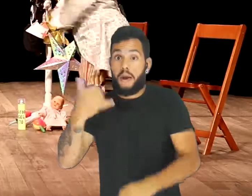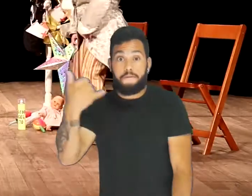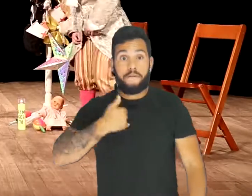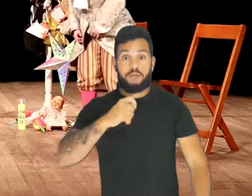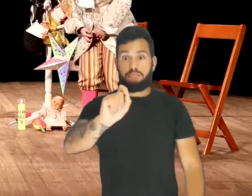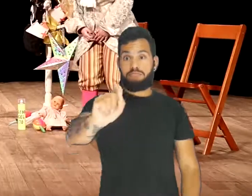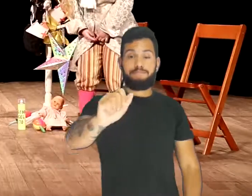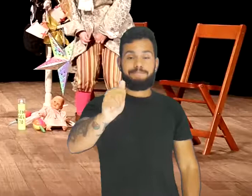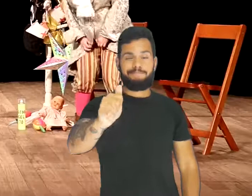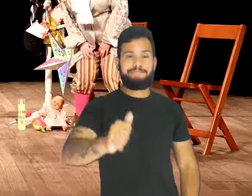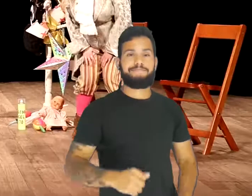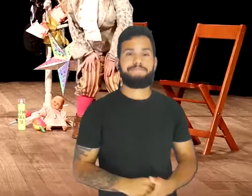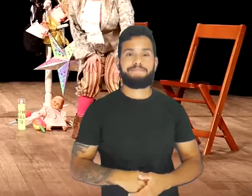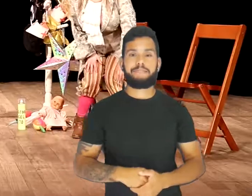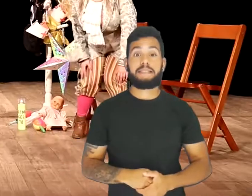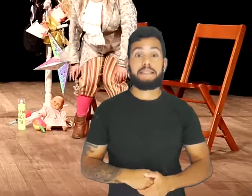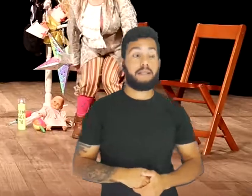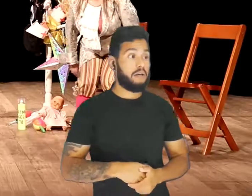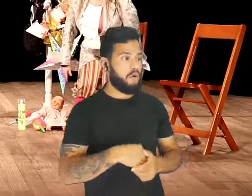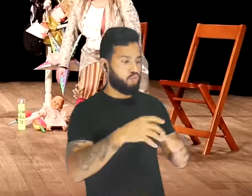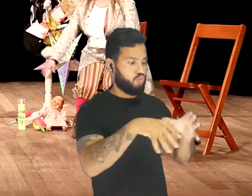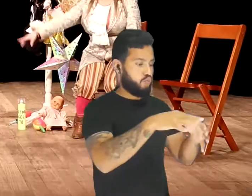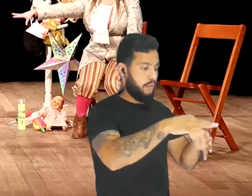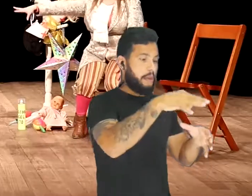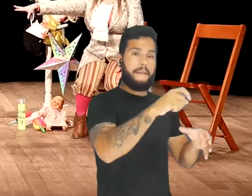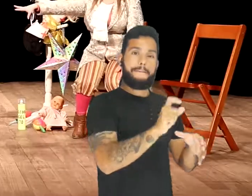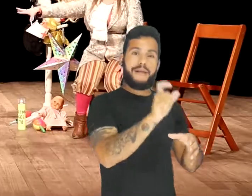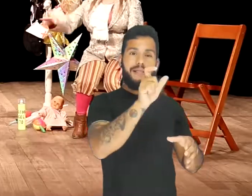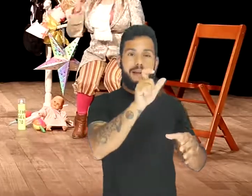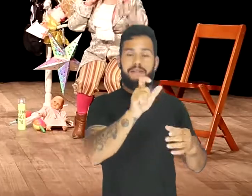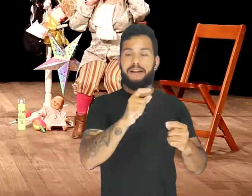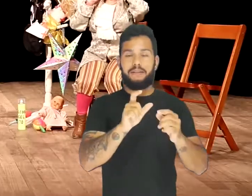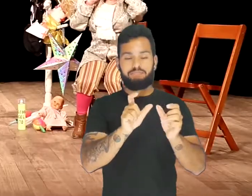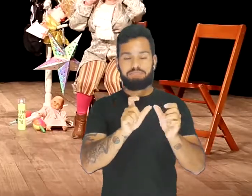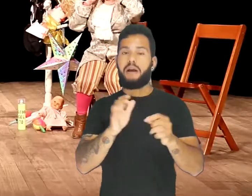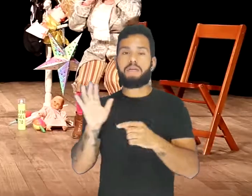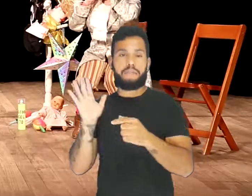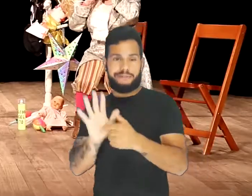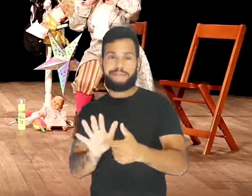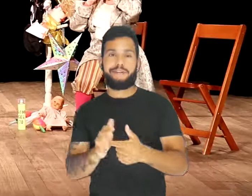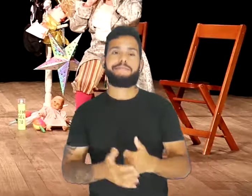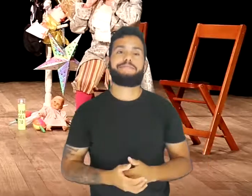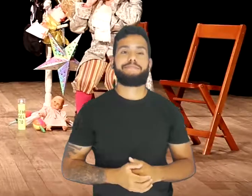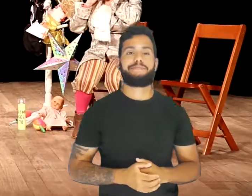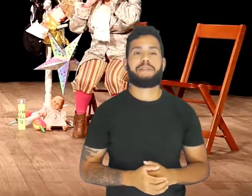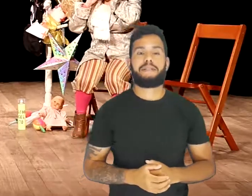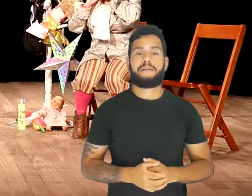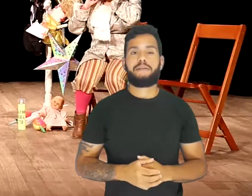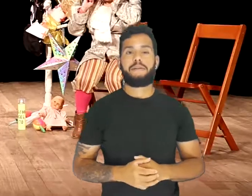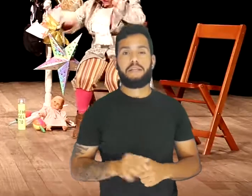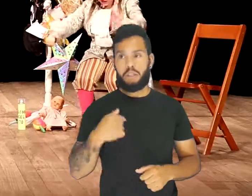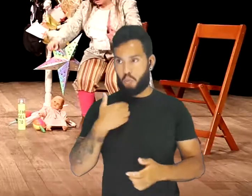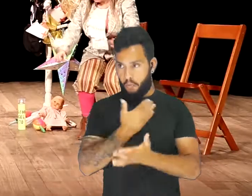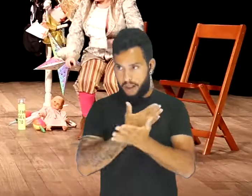cena. É, quando faltar um minuto, o avião pra nós de novo. Vamos fazer, então, sortear as palavrinhas ali e vamos criar as cenas. Tá. Eu